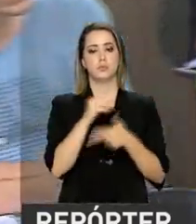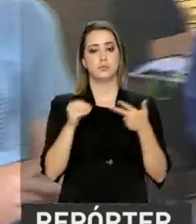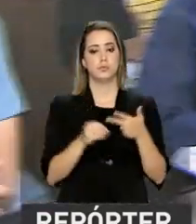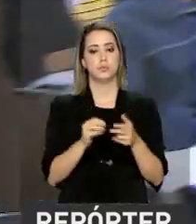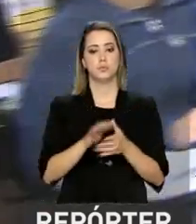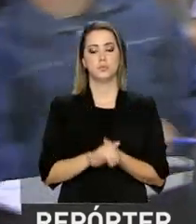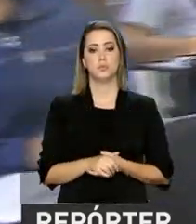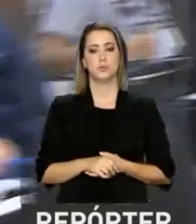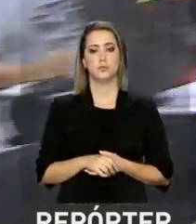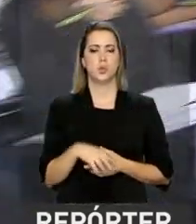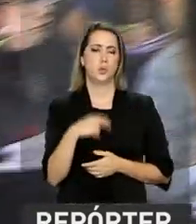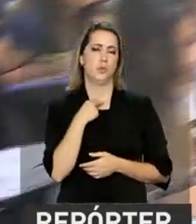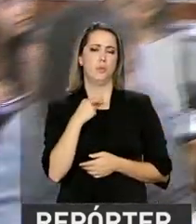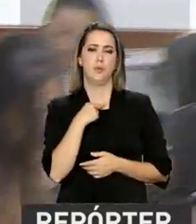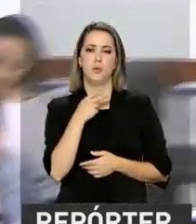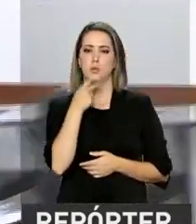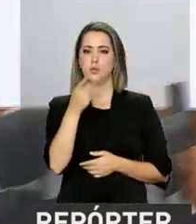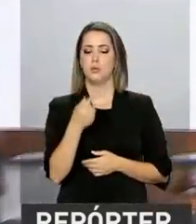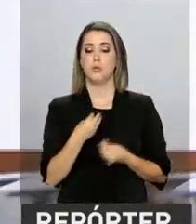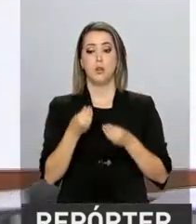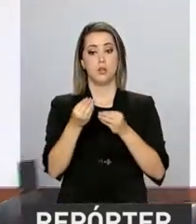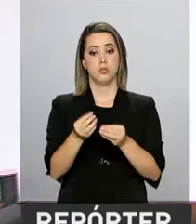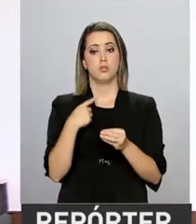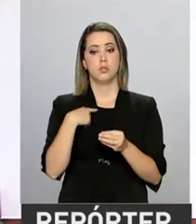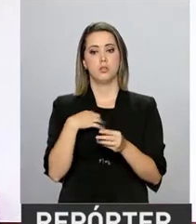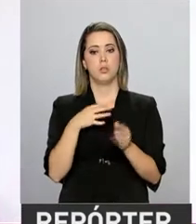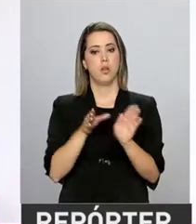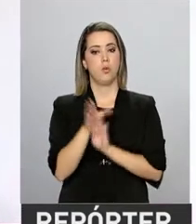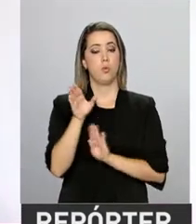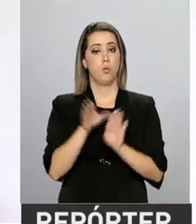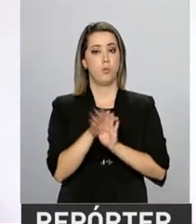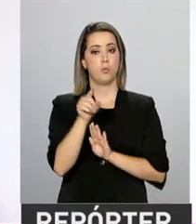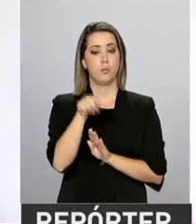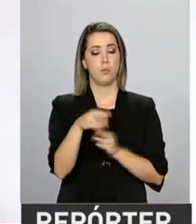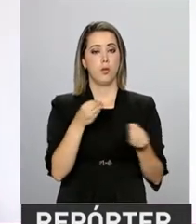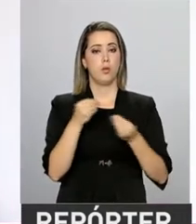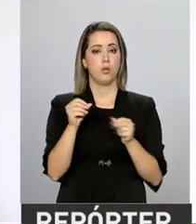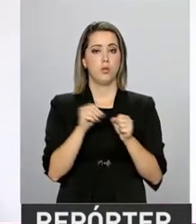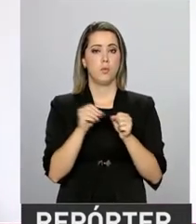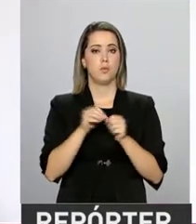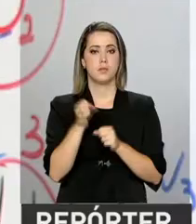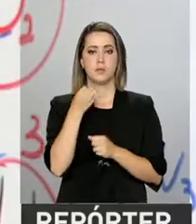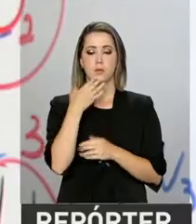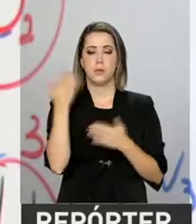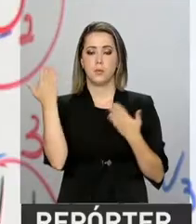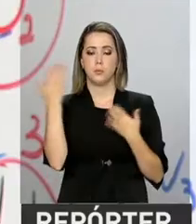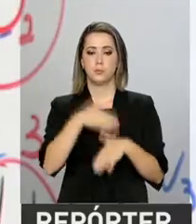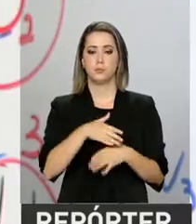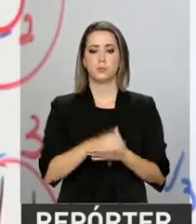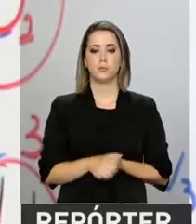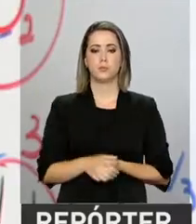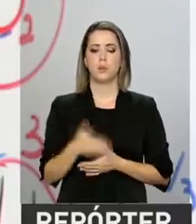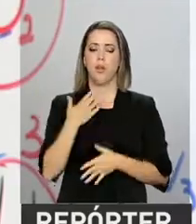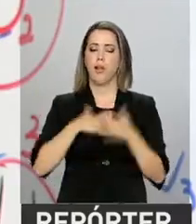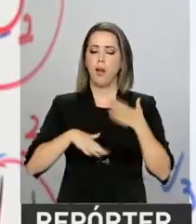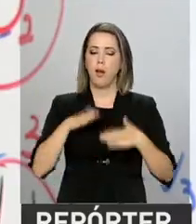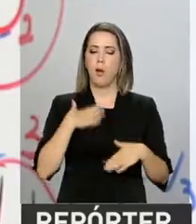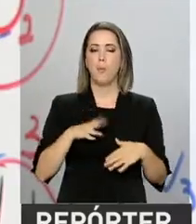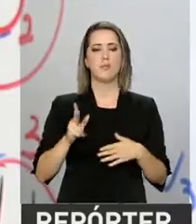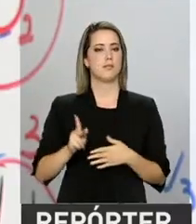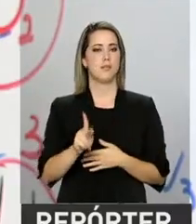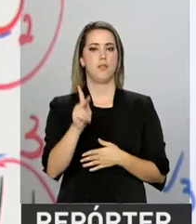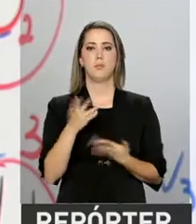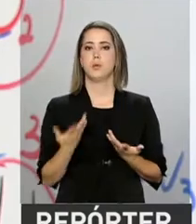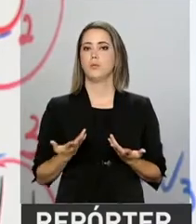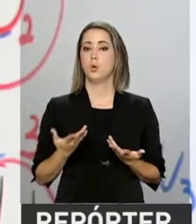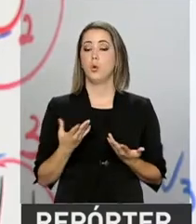Ah, e a gente não podia terminar sem dar para os alunos as dicas do professor de como fazer uma boa prova. Vá tranquilo. À medida que